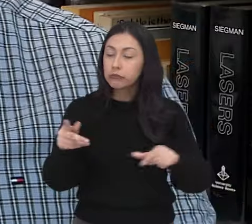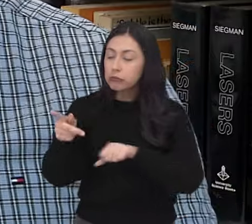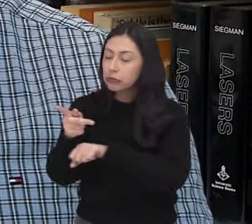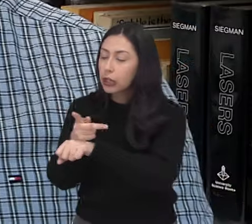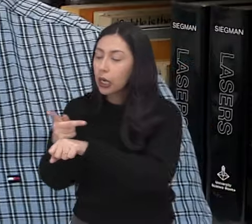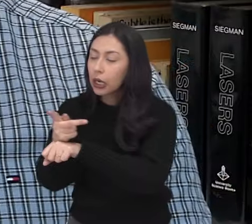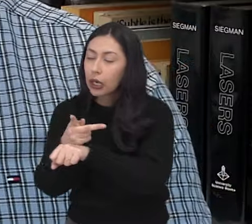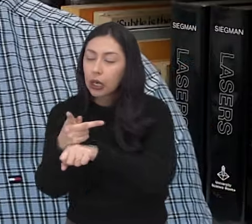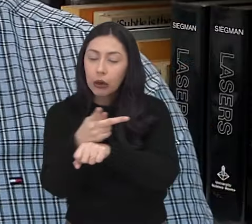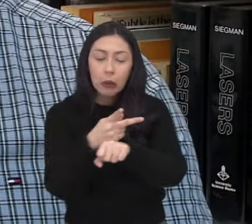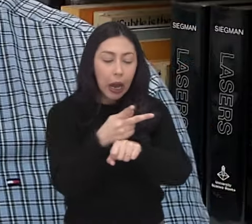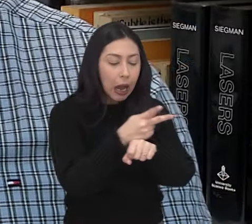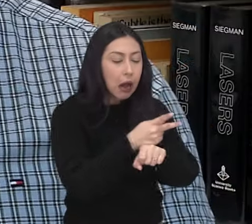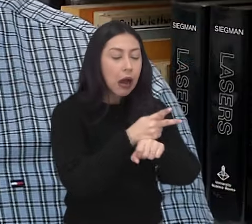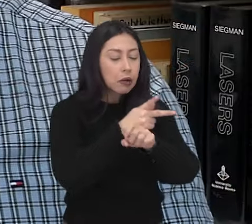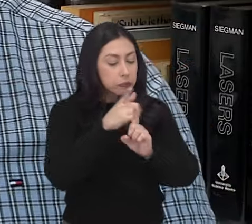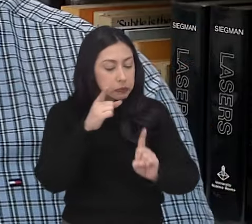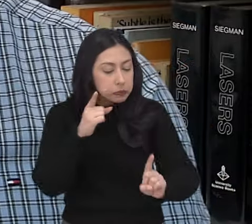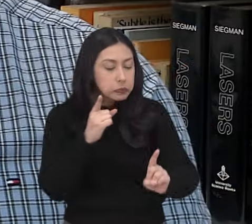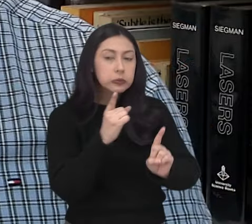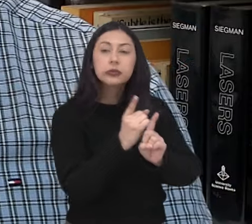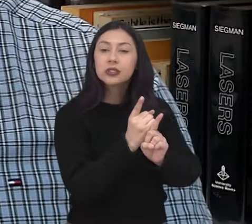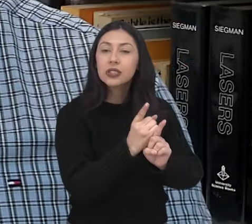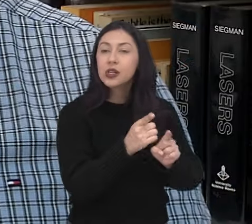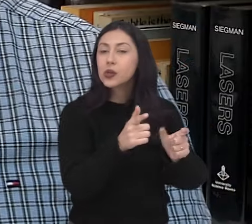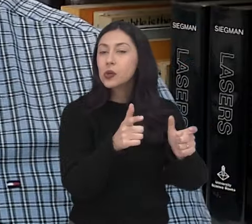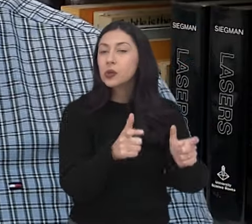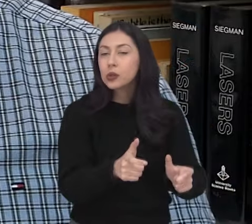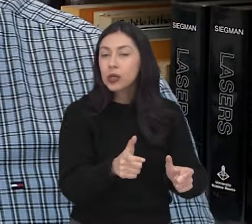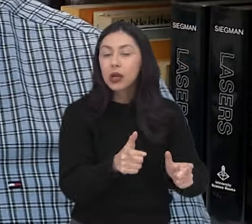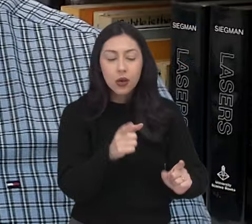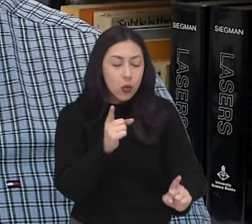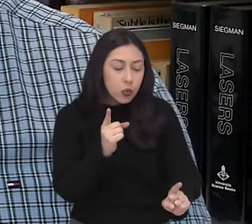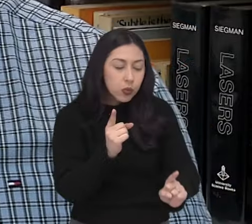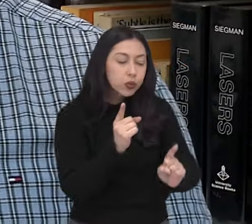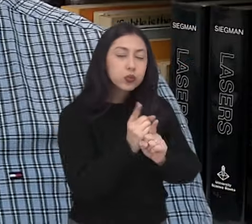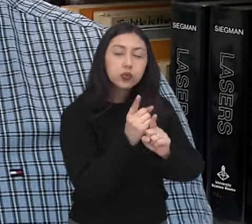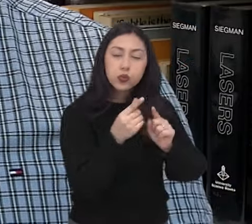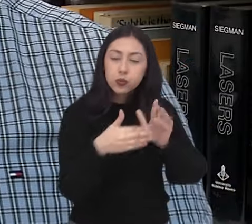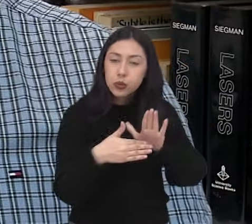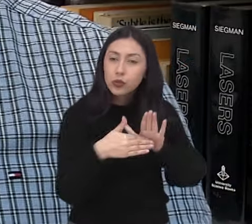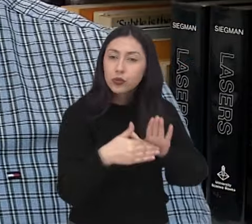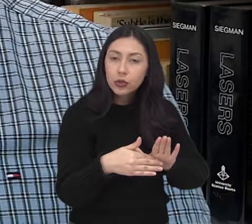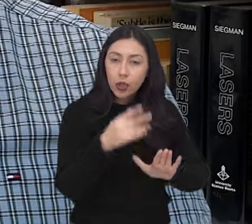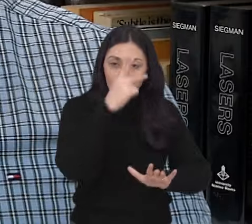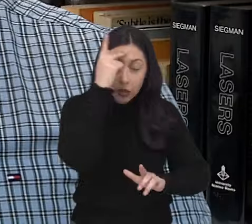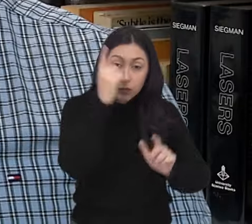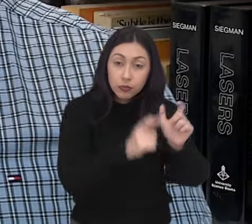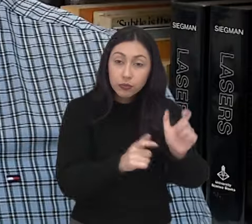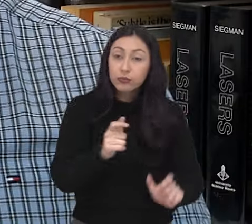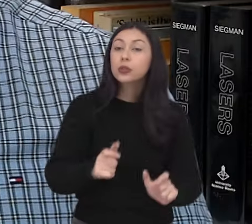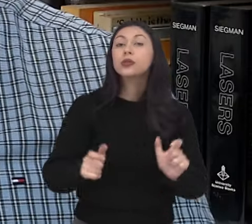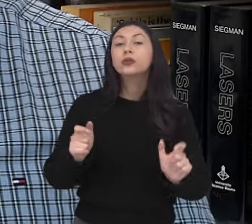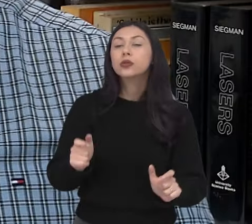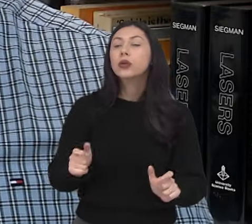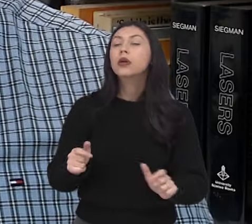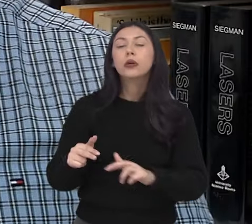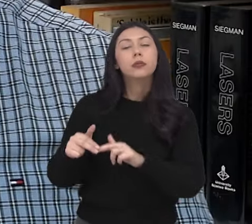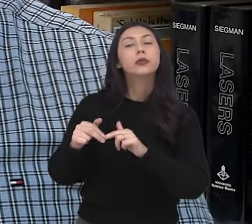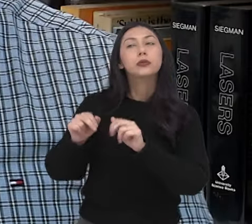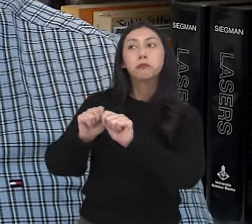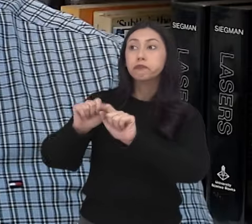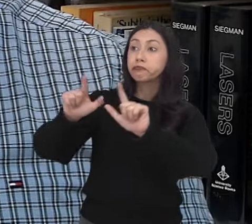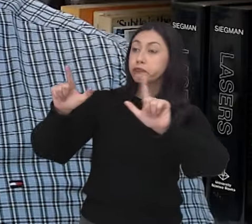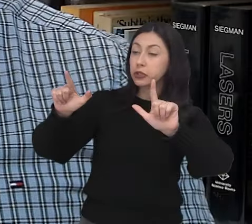AC bem eh caindo né em áreas eh sofrendo algum acidente em área com difícil acesso então utilizando esse